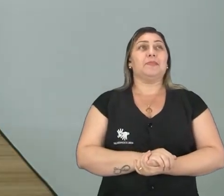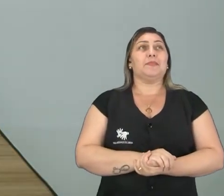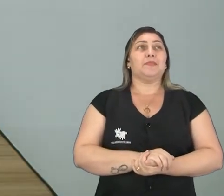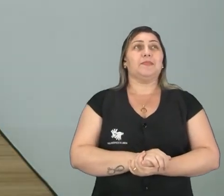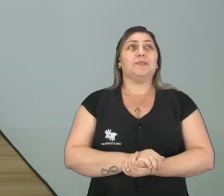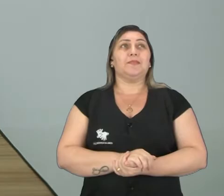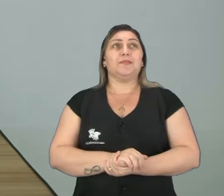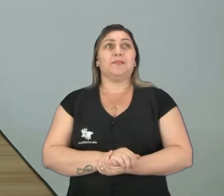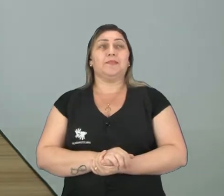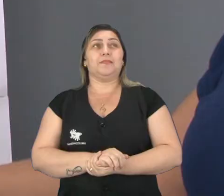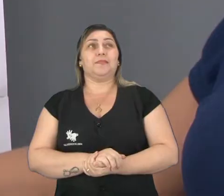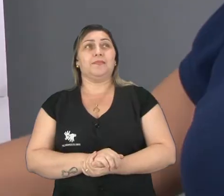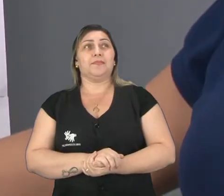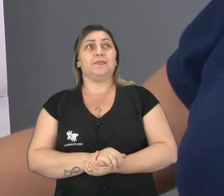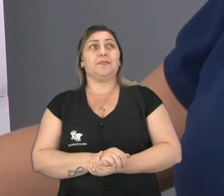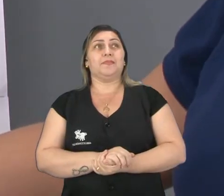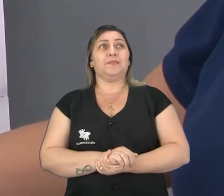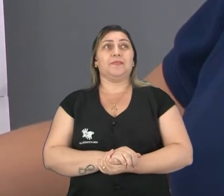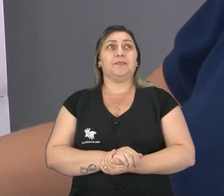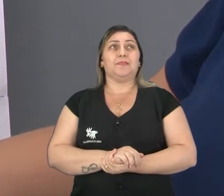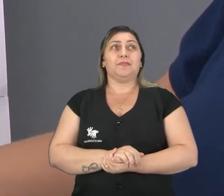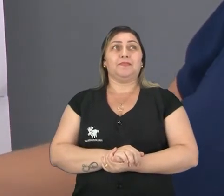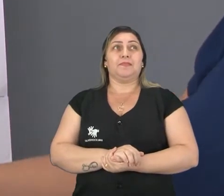Vamos ler as alternativas.